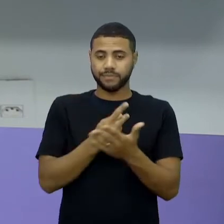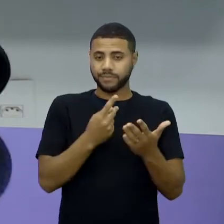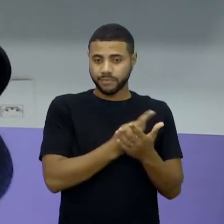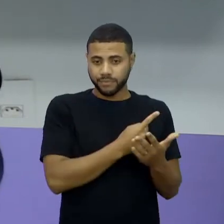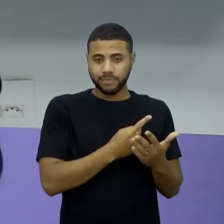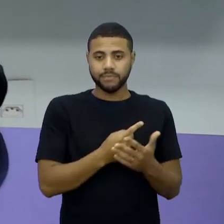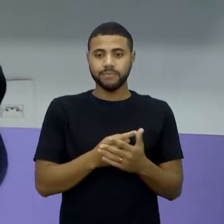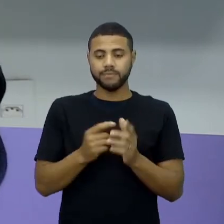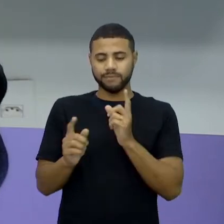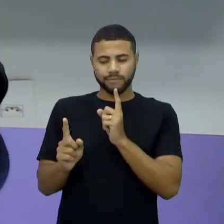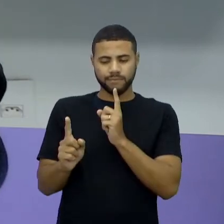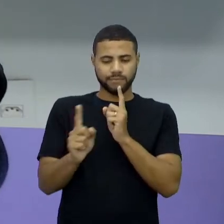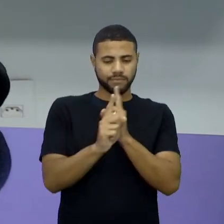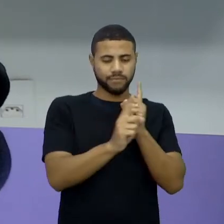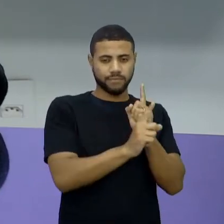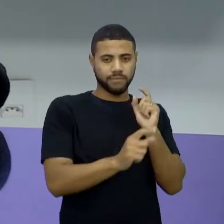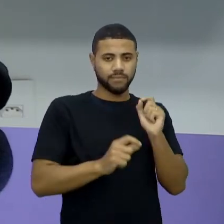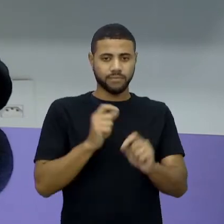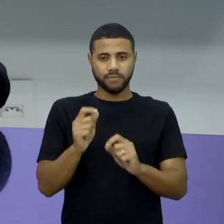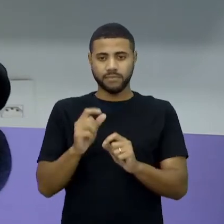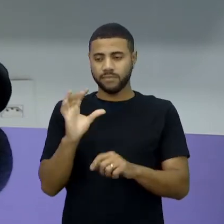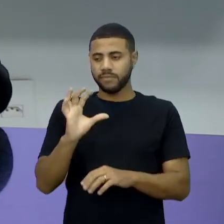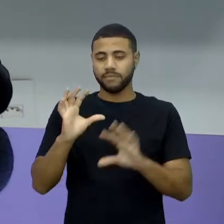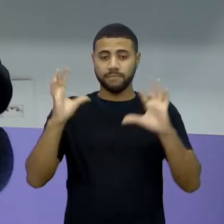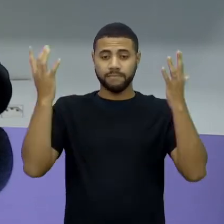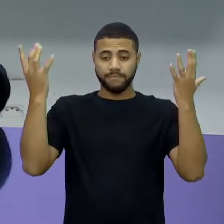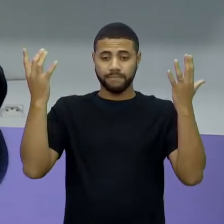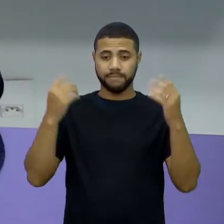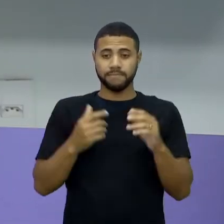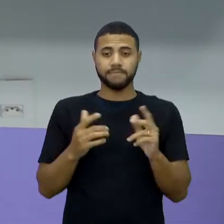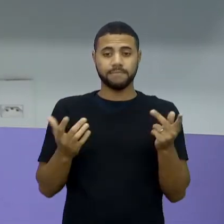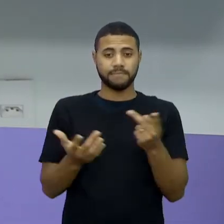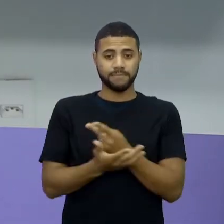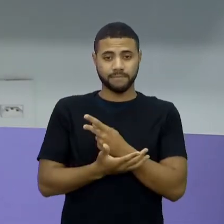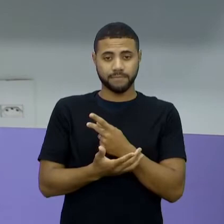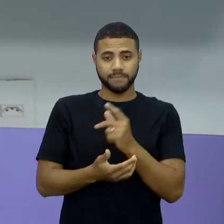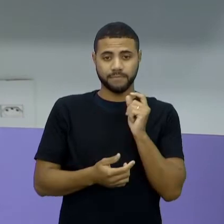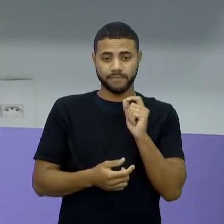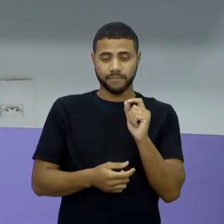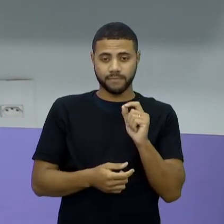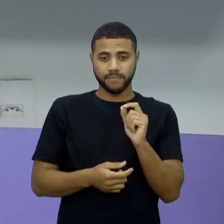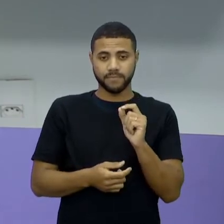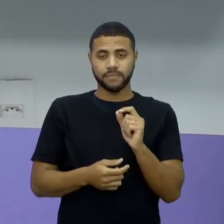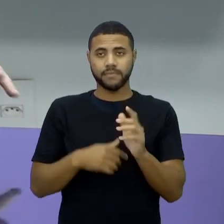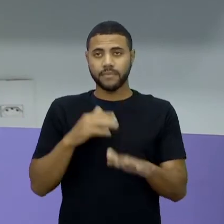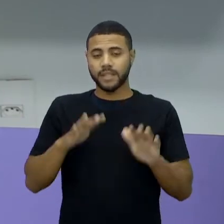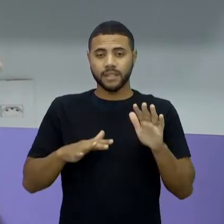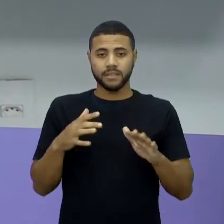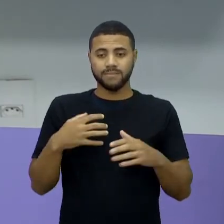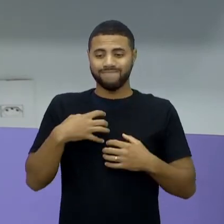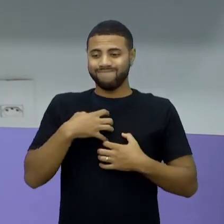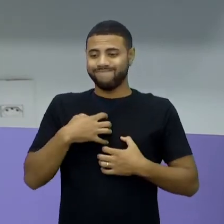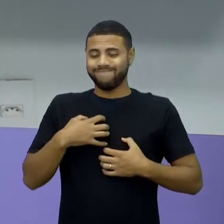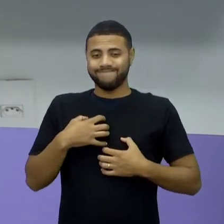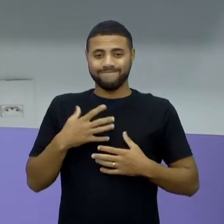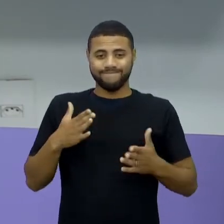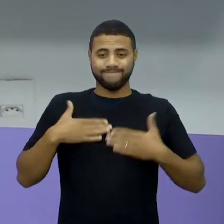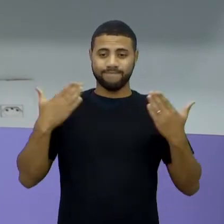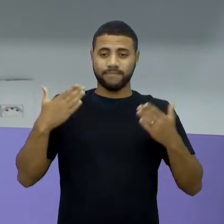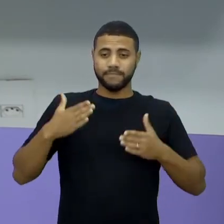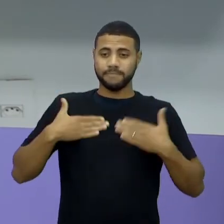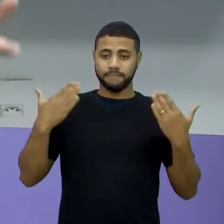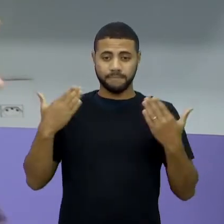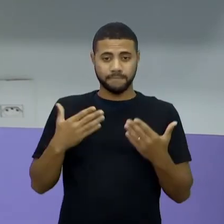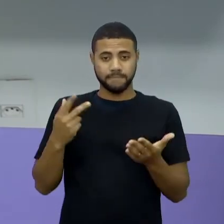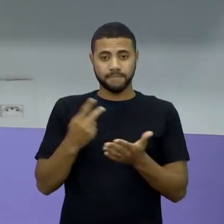se deparado com eventos e situações que nos tiram muito, né, do chão que a gente estava acostumado a